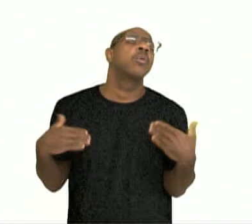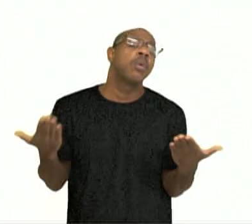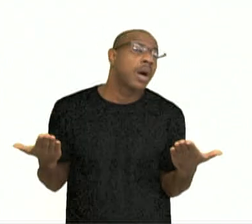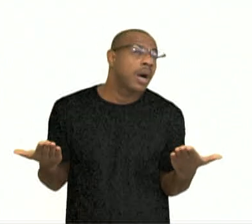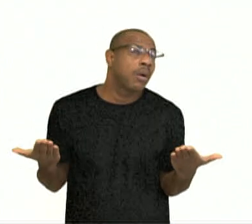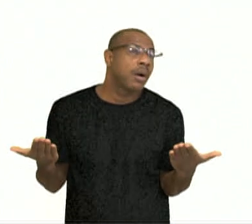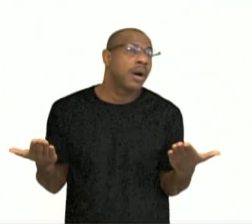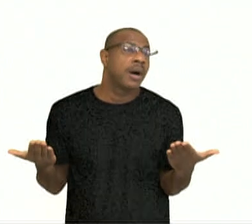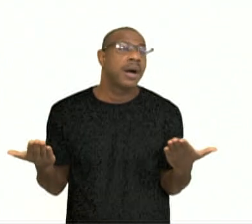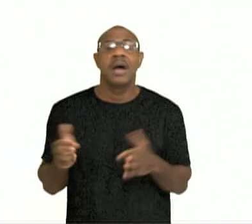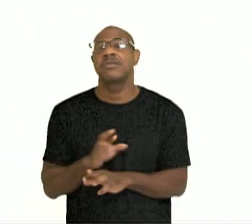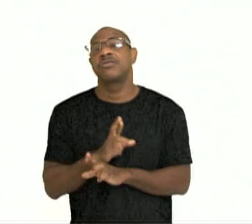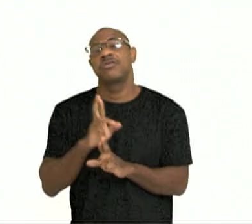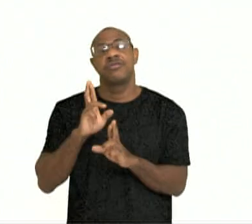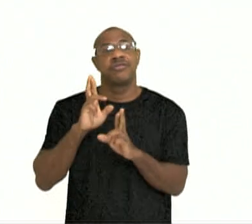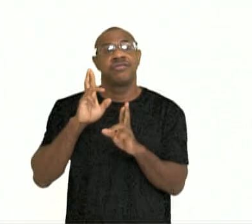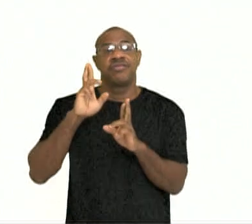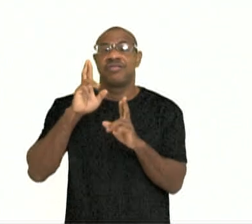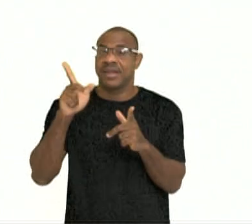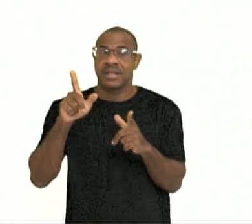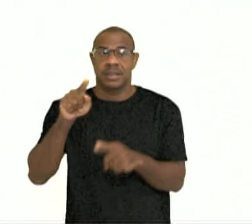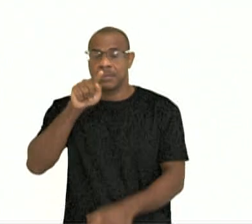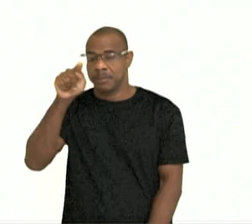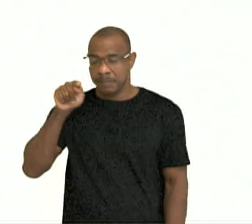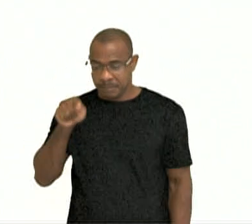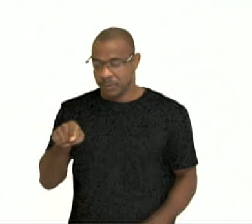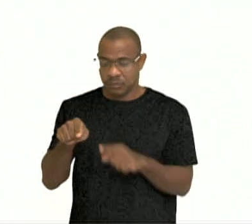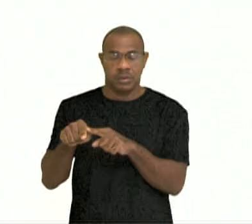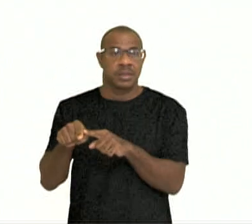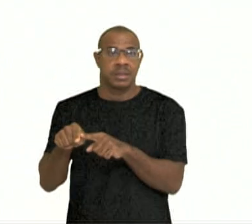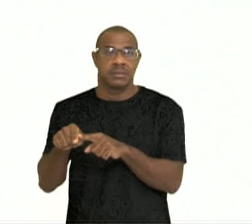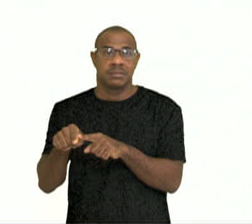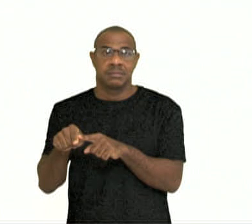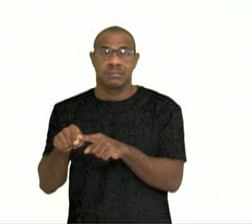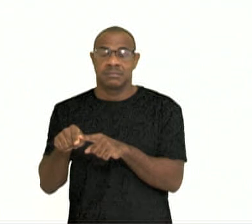Qual é a diferença de pontuação entre os dois?